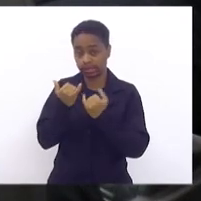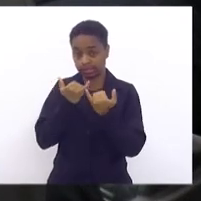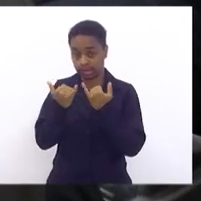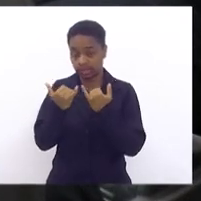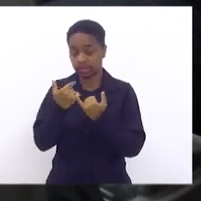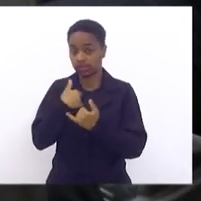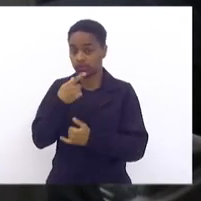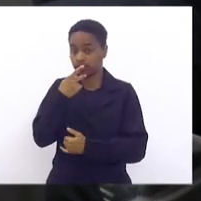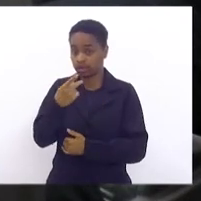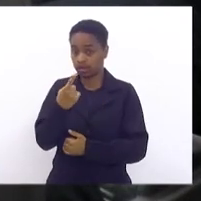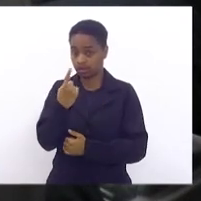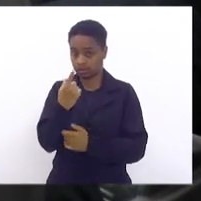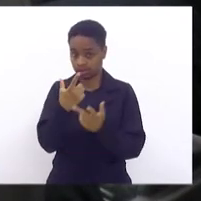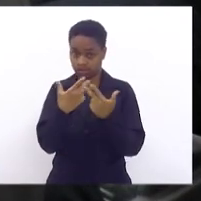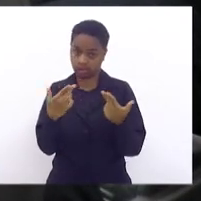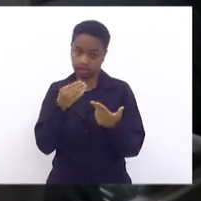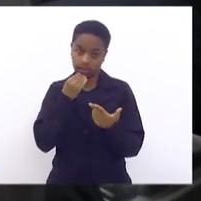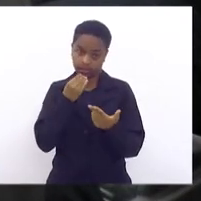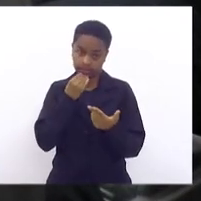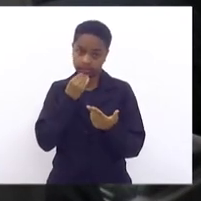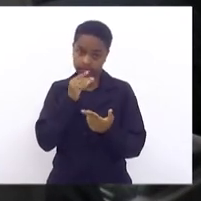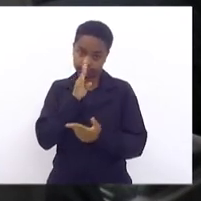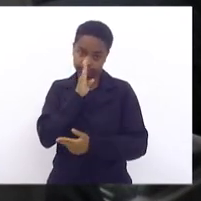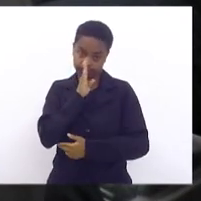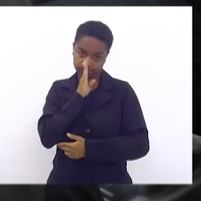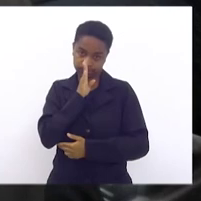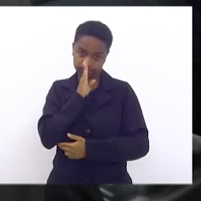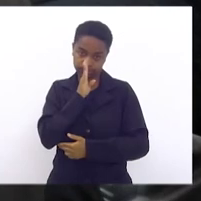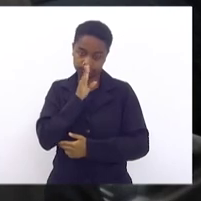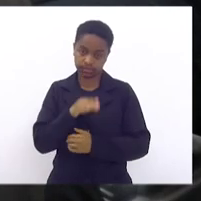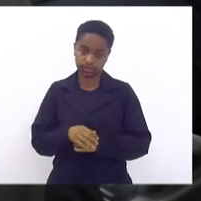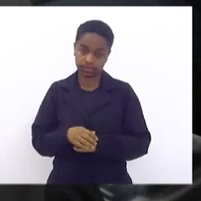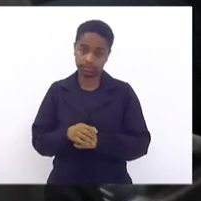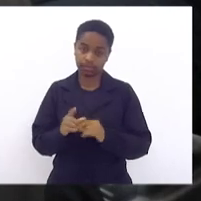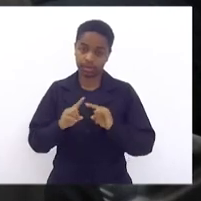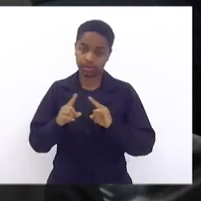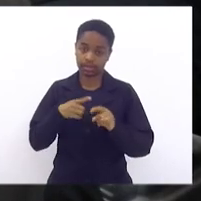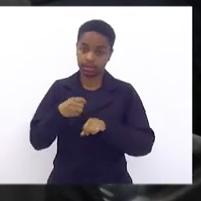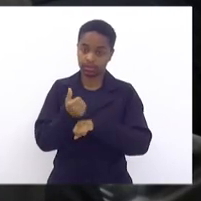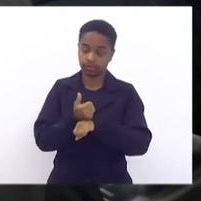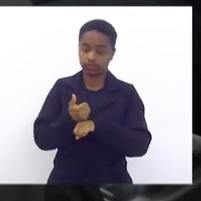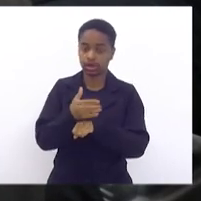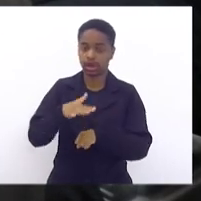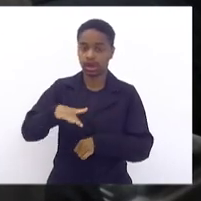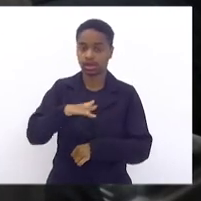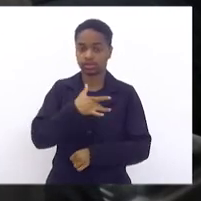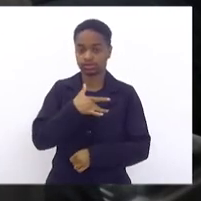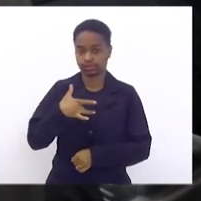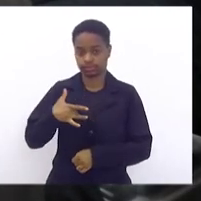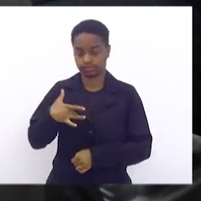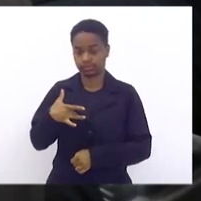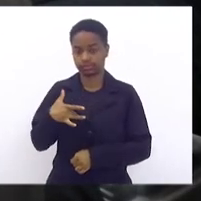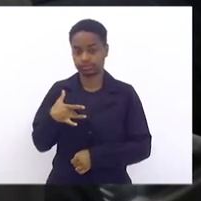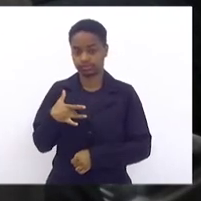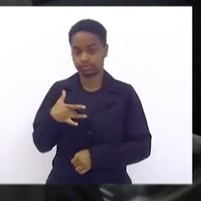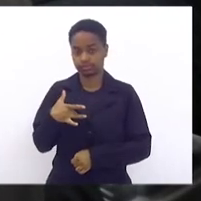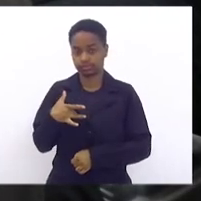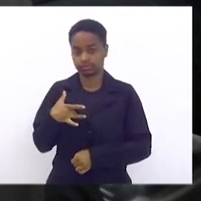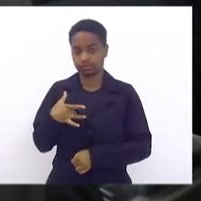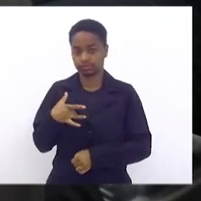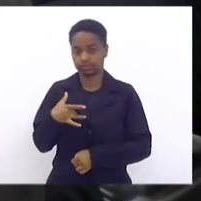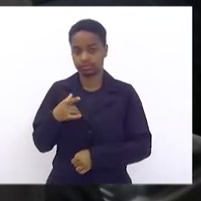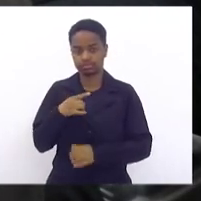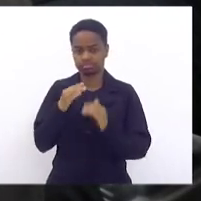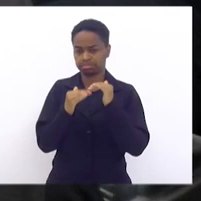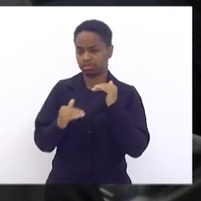caso, em tese, claro, o caso está em sigilo, mas de uma profissional da área da saúde, com alto cargo